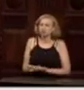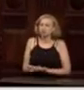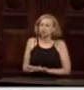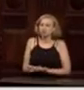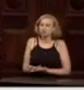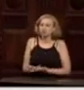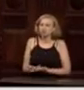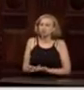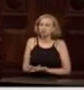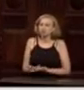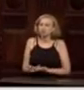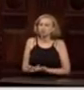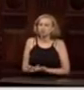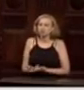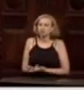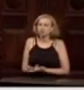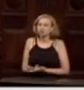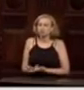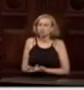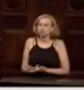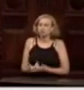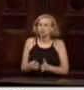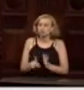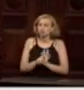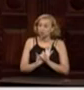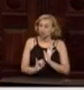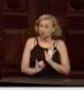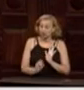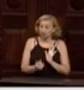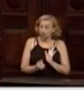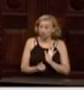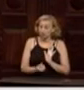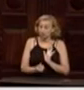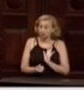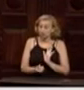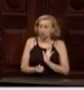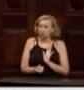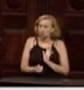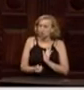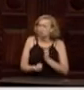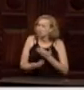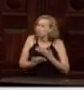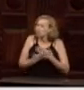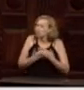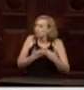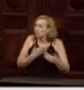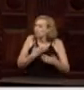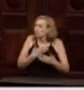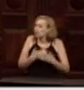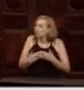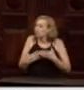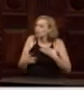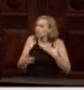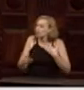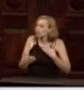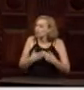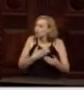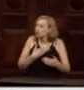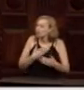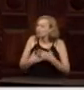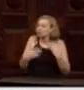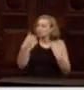a legitimidade de um mandato, quando se percebe claramente que qualquer candidato, por exemplo, a